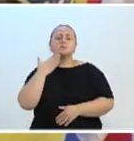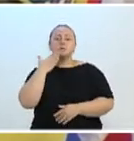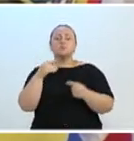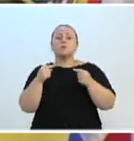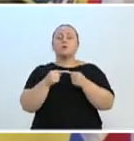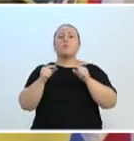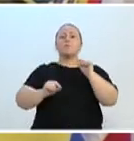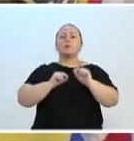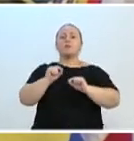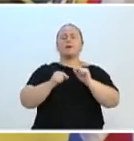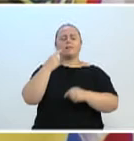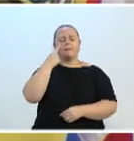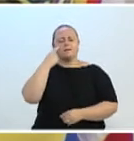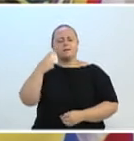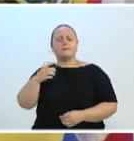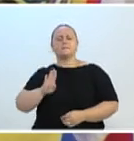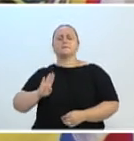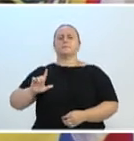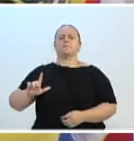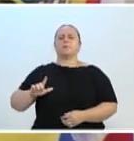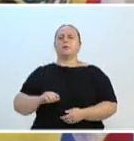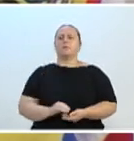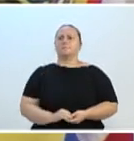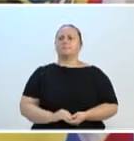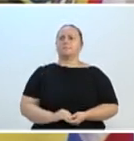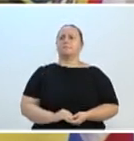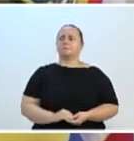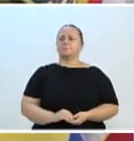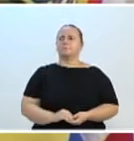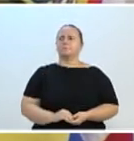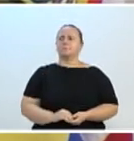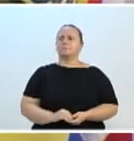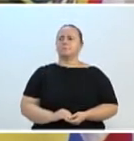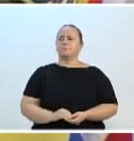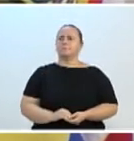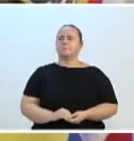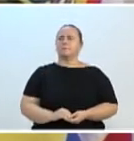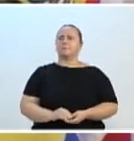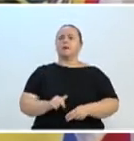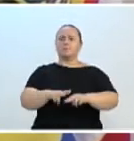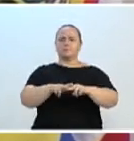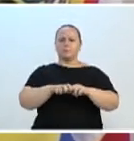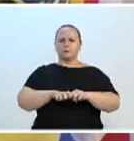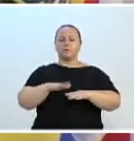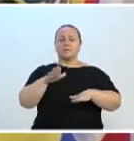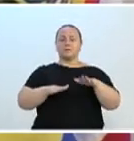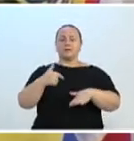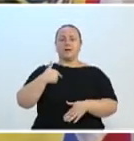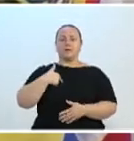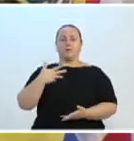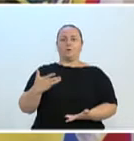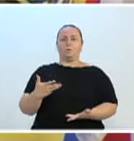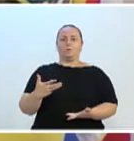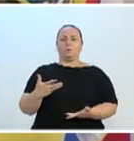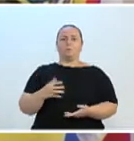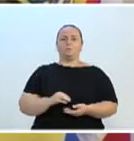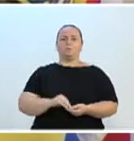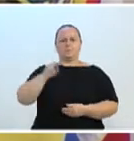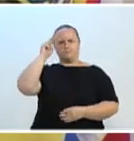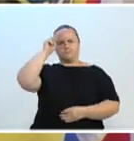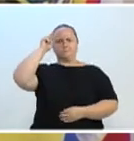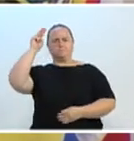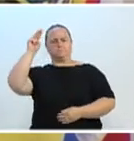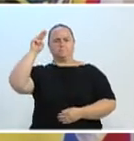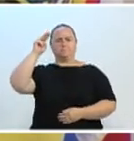para os interesses da cidade. Eu, por conta da minha condição de militar, muitas vezes até eu chego a me exaltar um pouco, Silmara me cobrou isso,